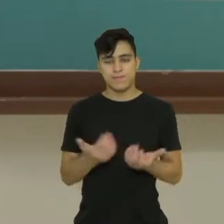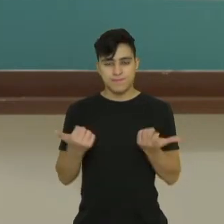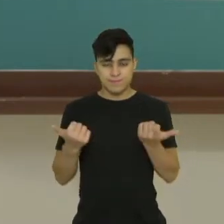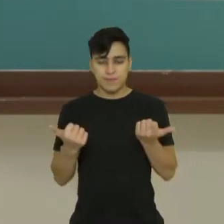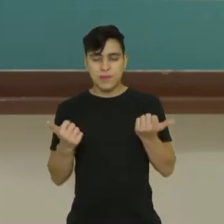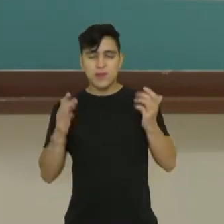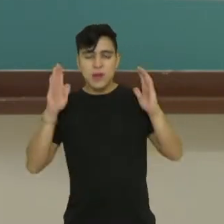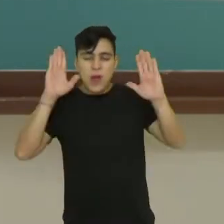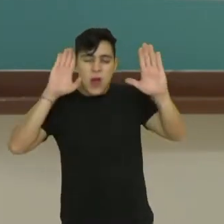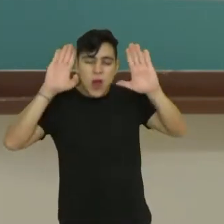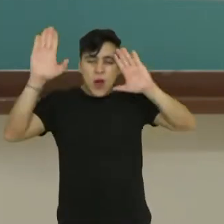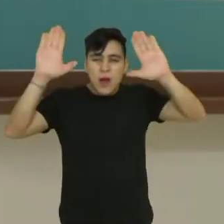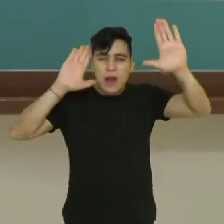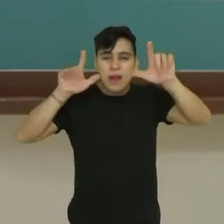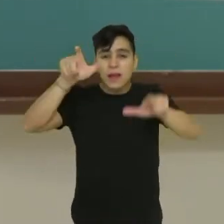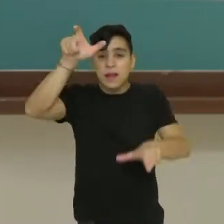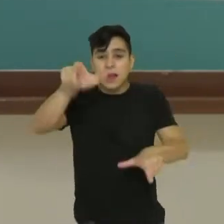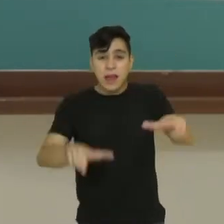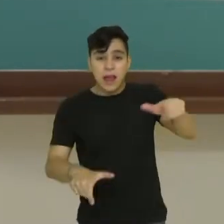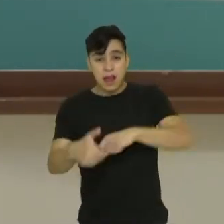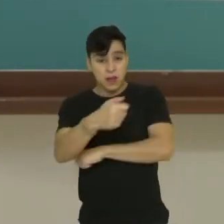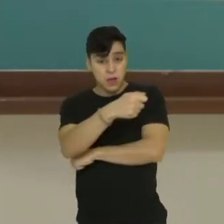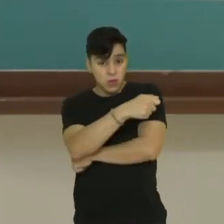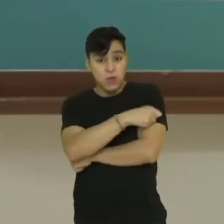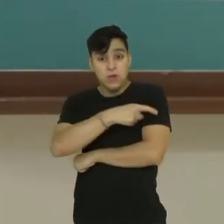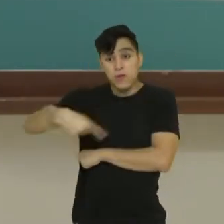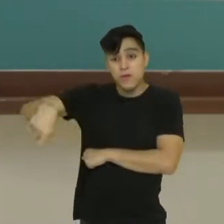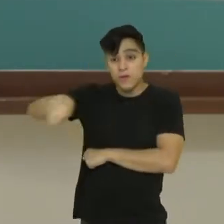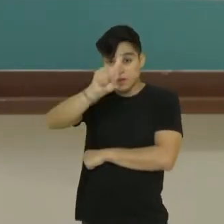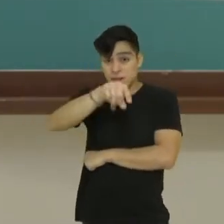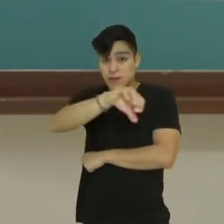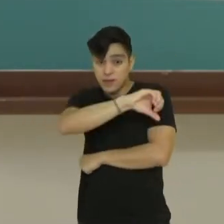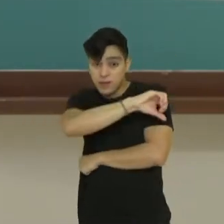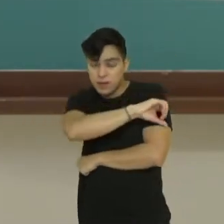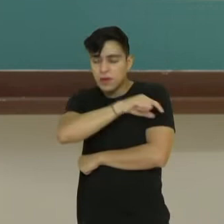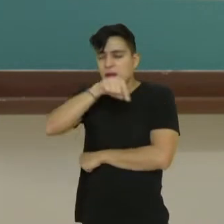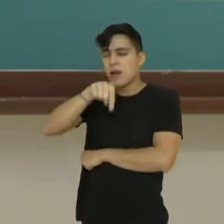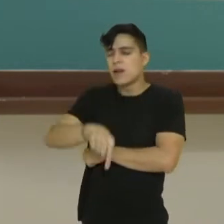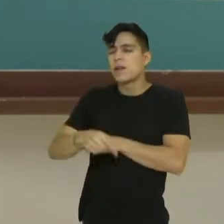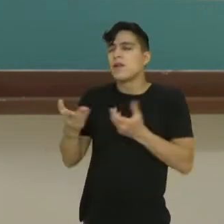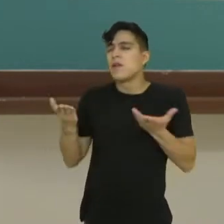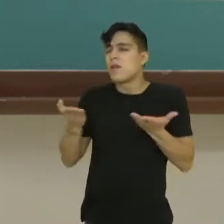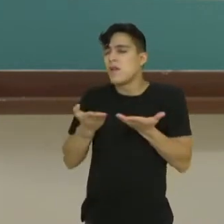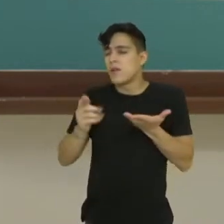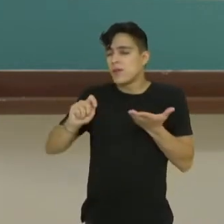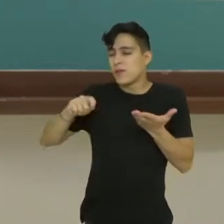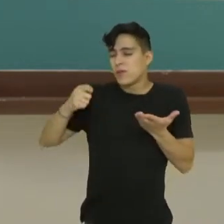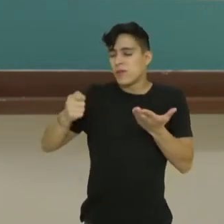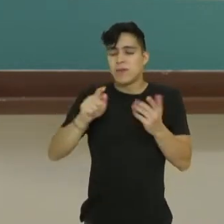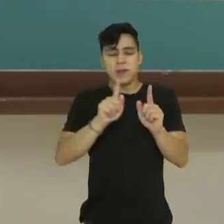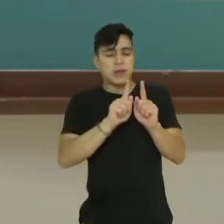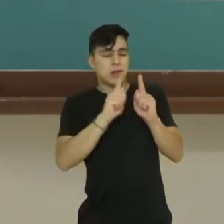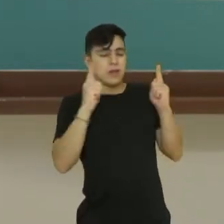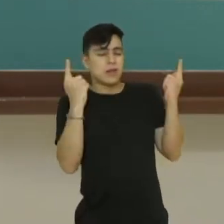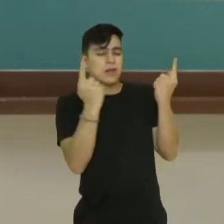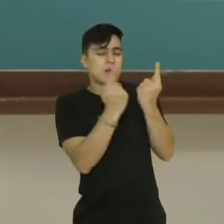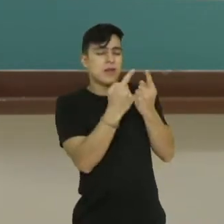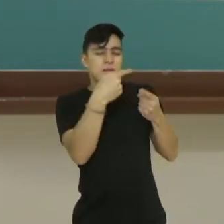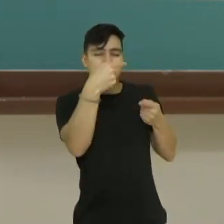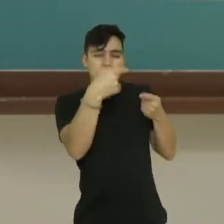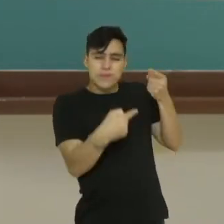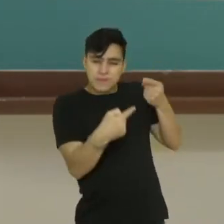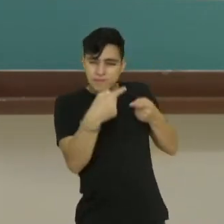Olá, estudantes do nono ano! Nesse vídeo vamos falar sobre a geopolítica e os seus conceitos de Estado, nação,